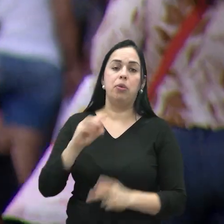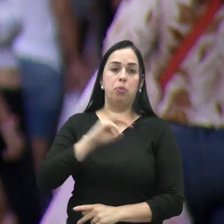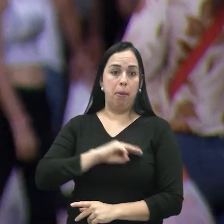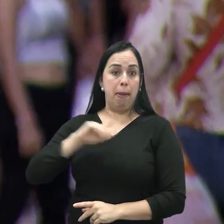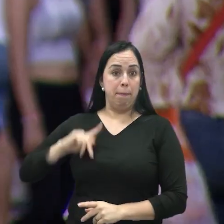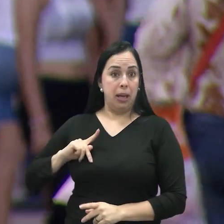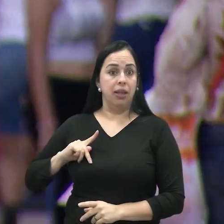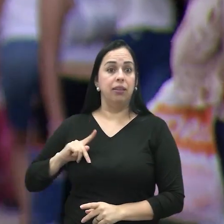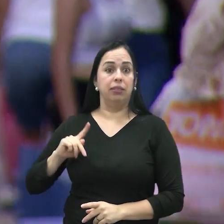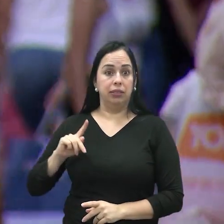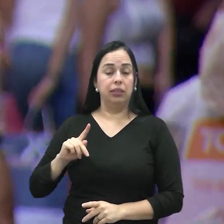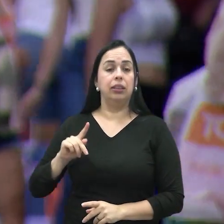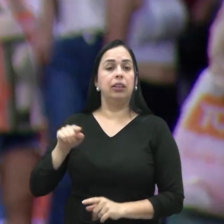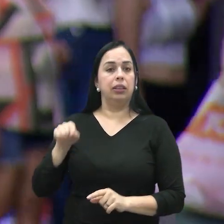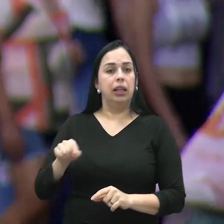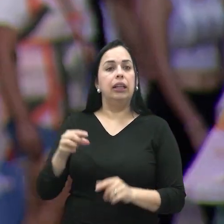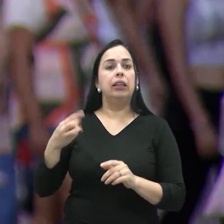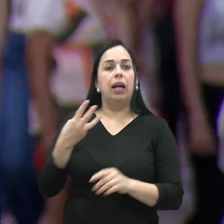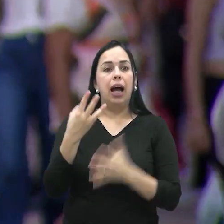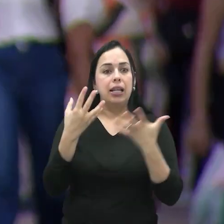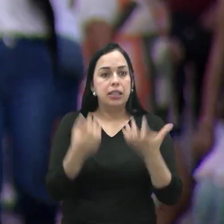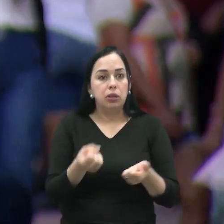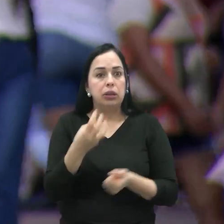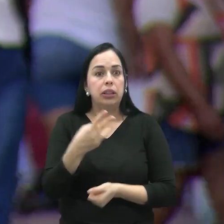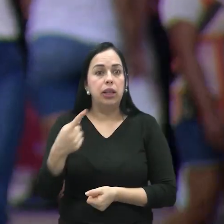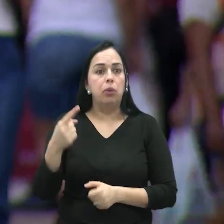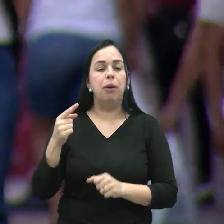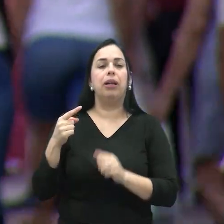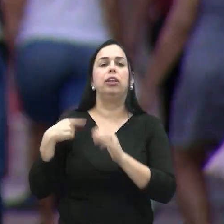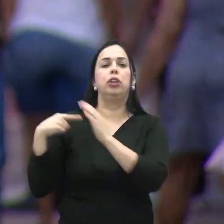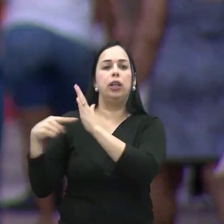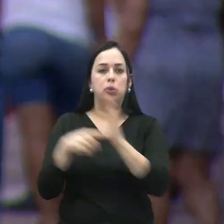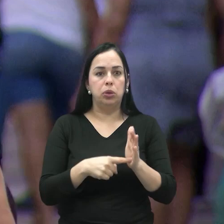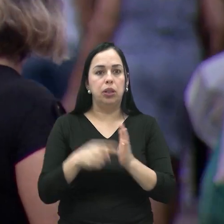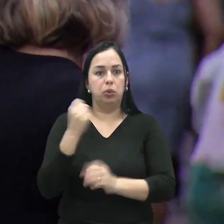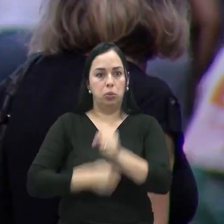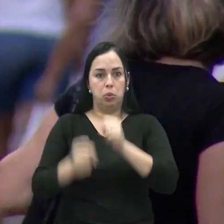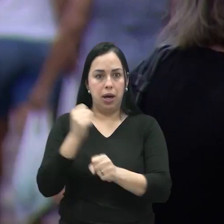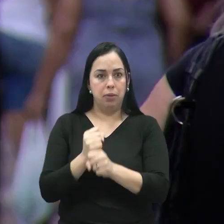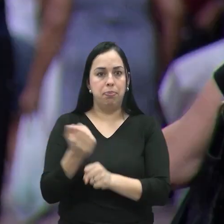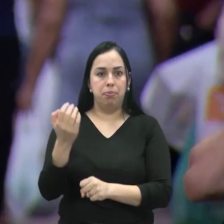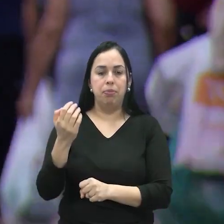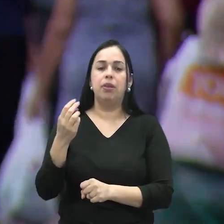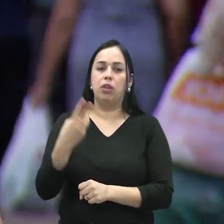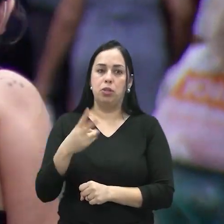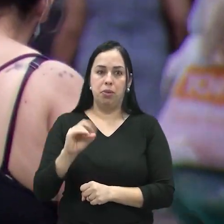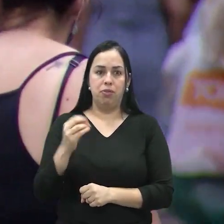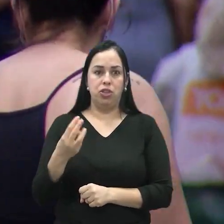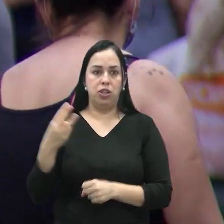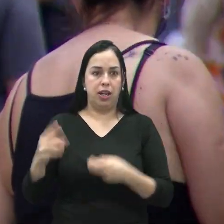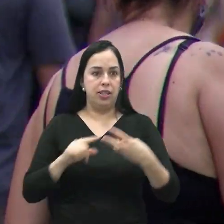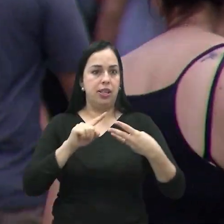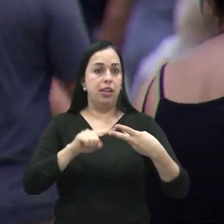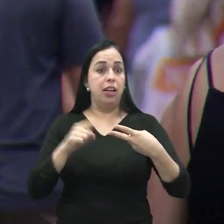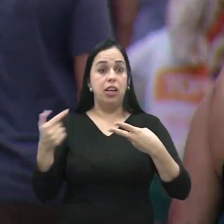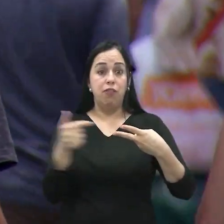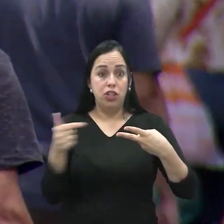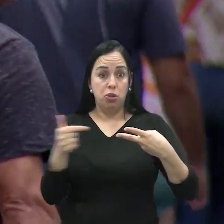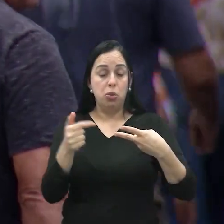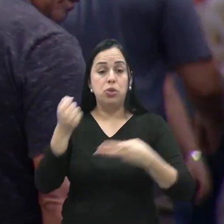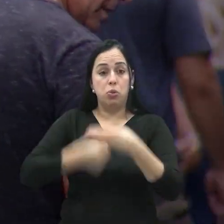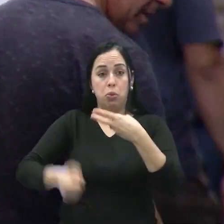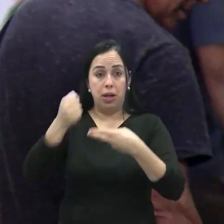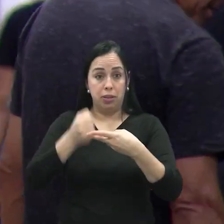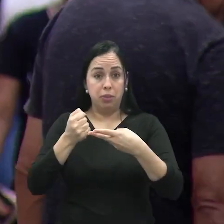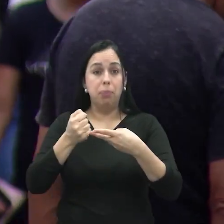o MPT recebeu 31 denúncias em 2023. 22 em 2024 e